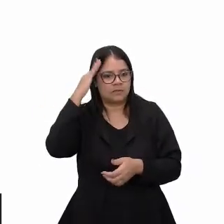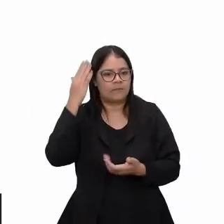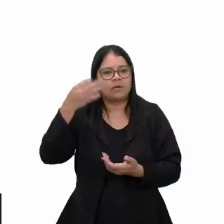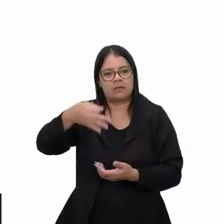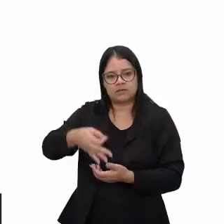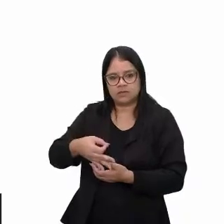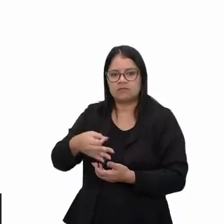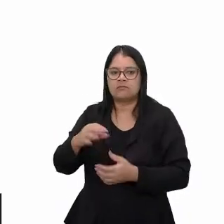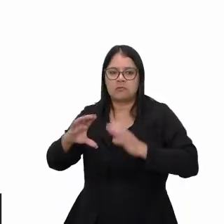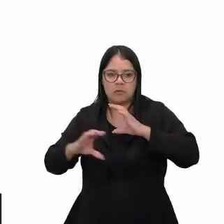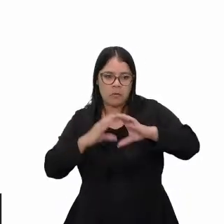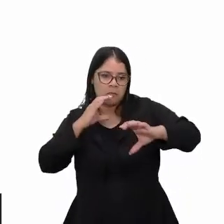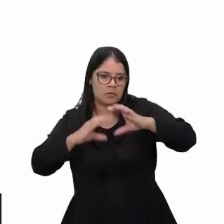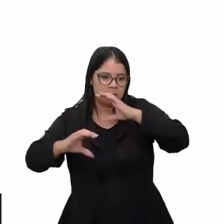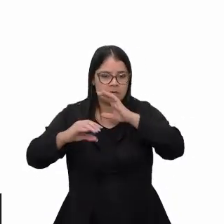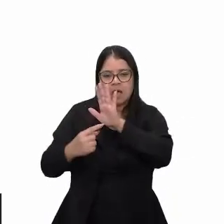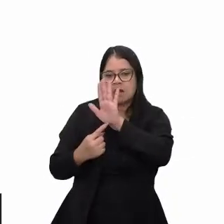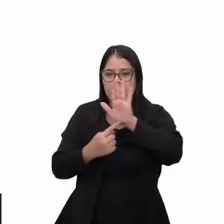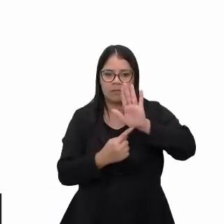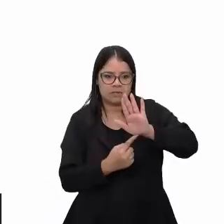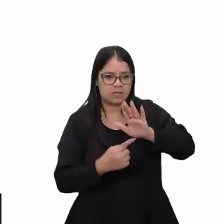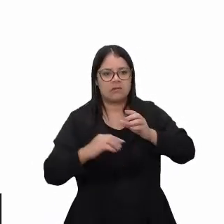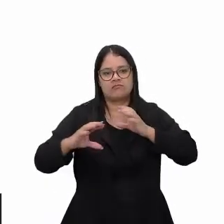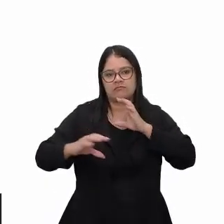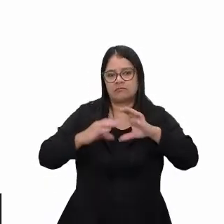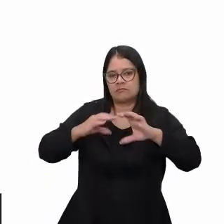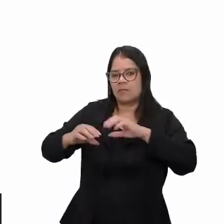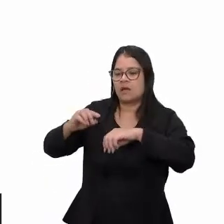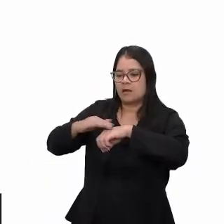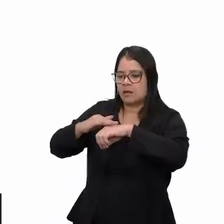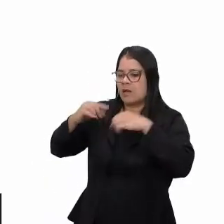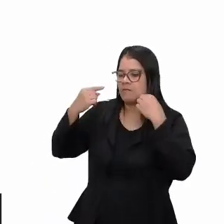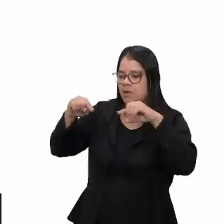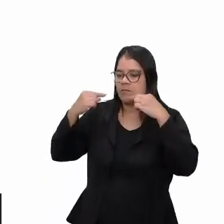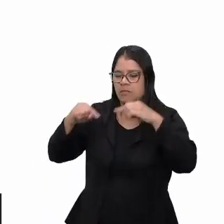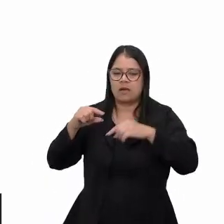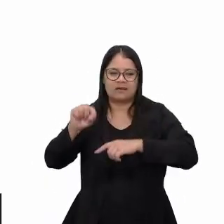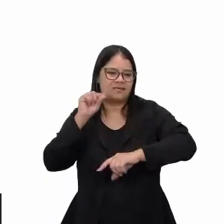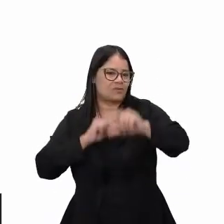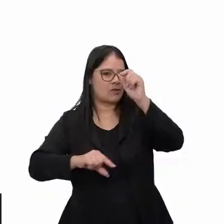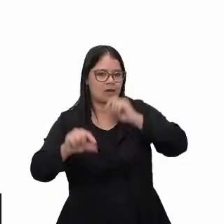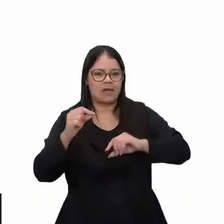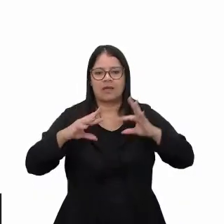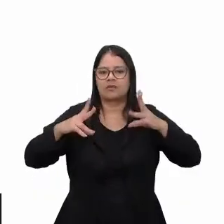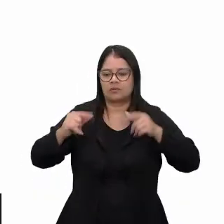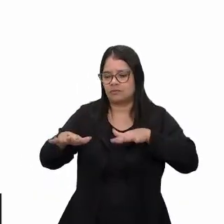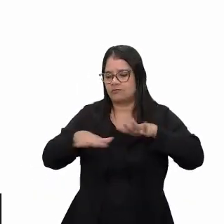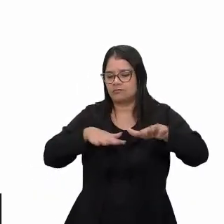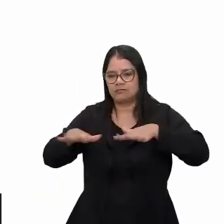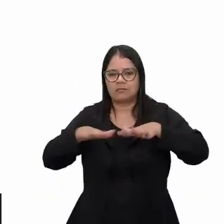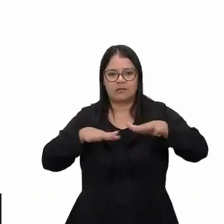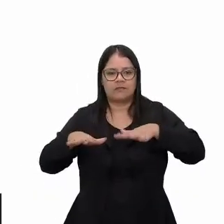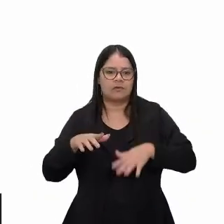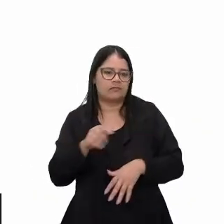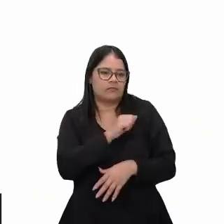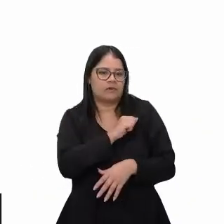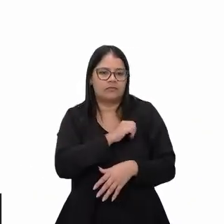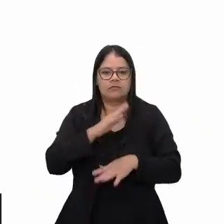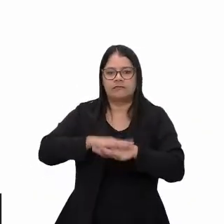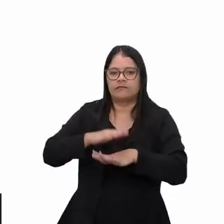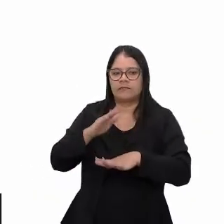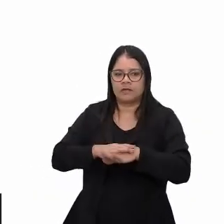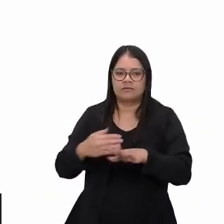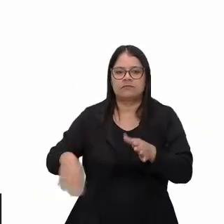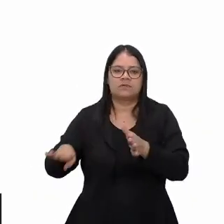agir, comunicar, apresentar, dialogar, escolher. Então, todo esse movimento que o aluno faz